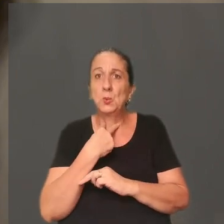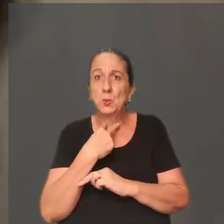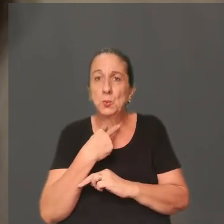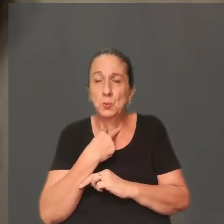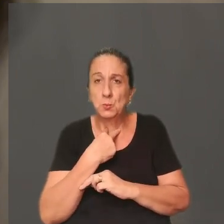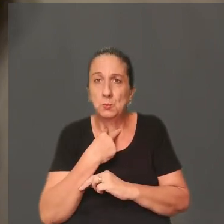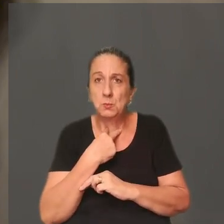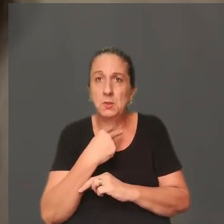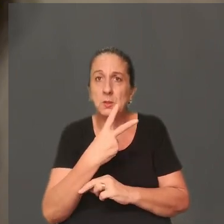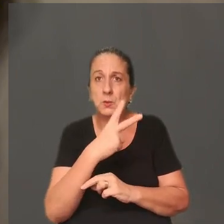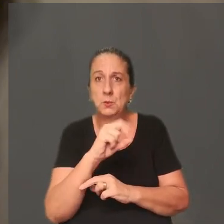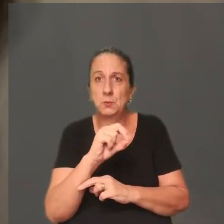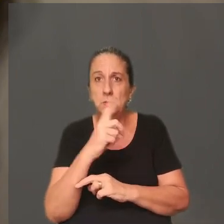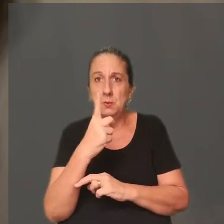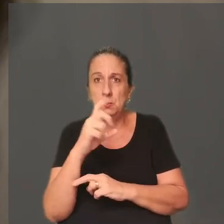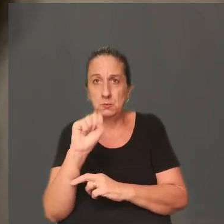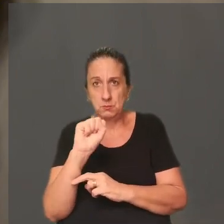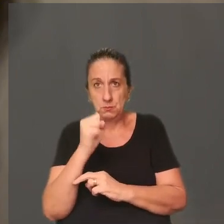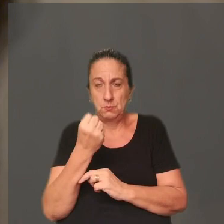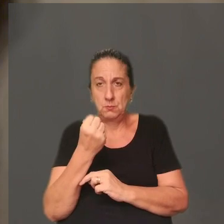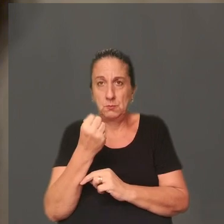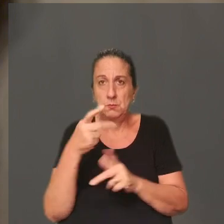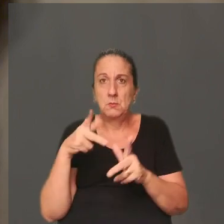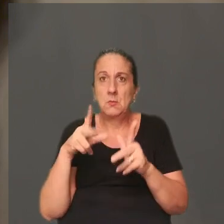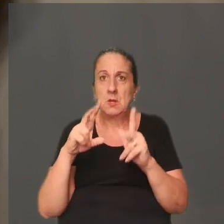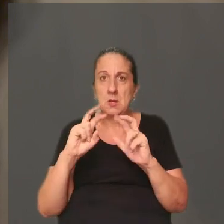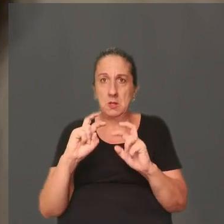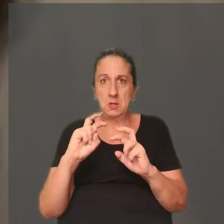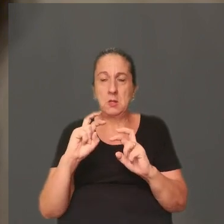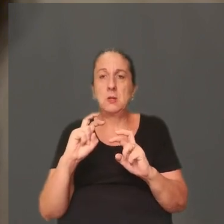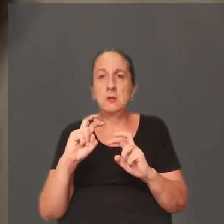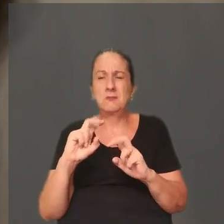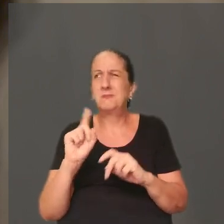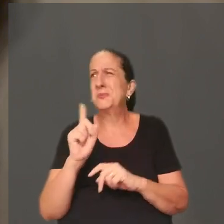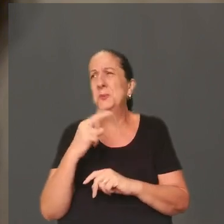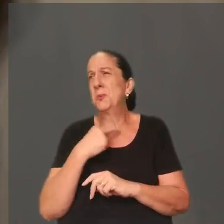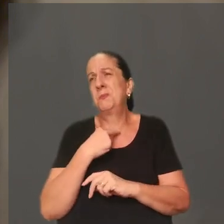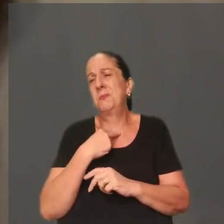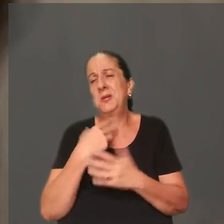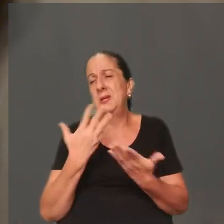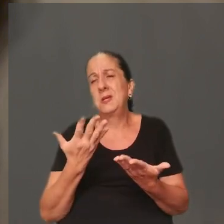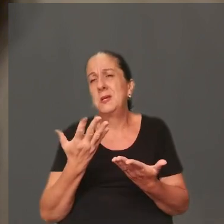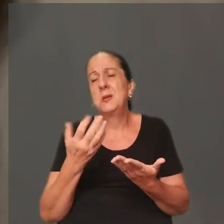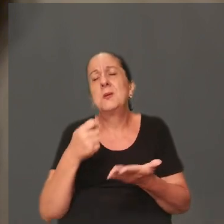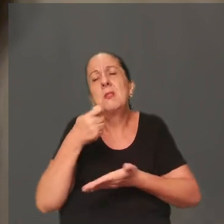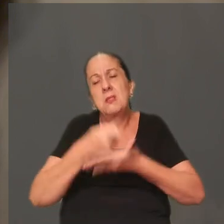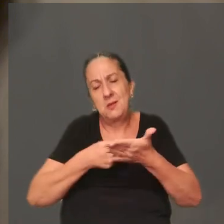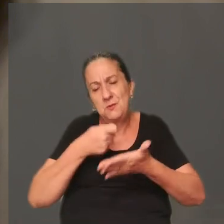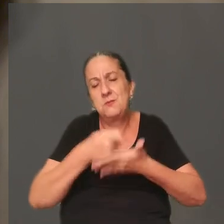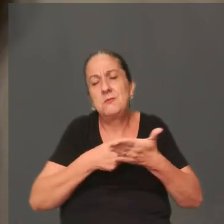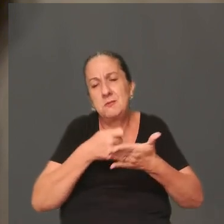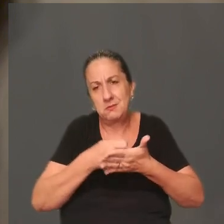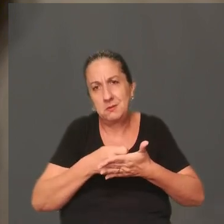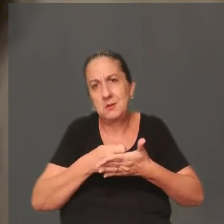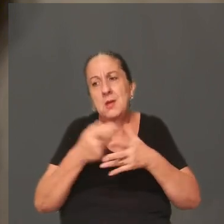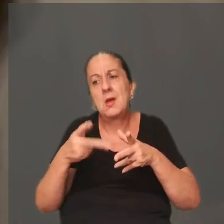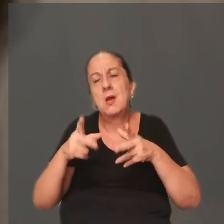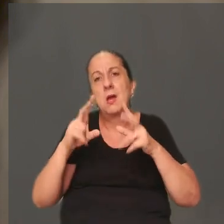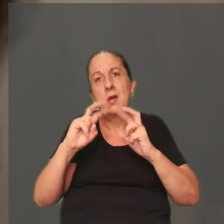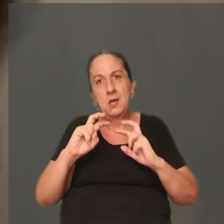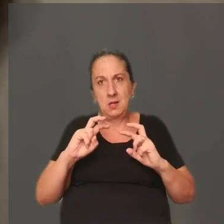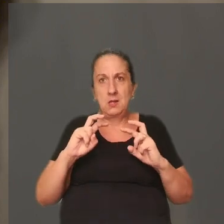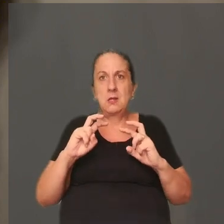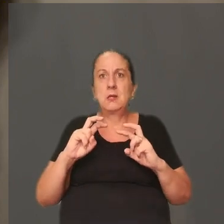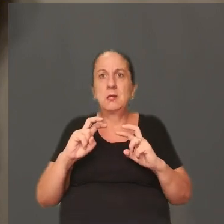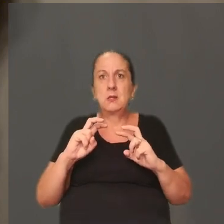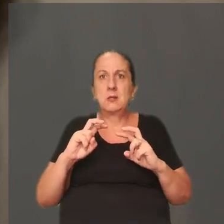E eu me ocupei em 2018 em receber, eu me dediquei